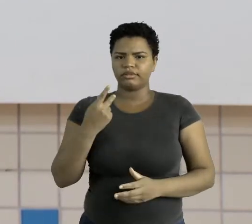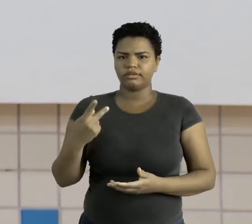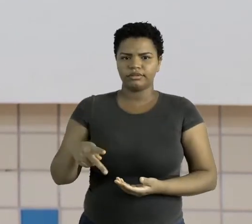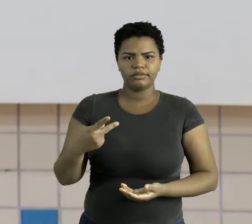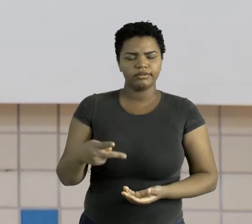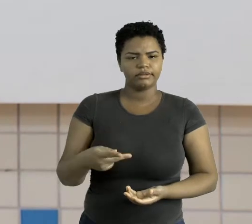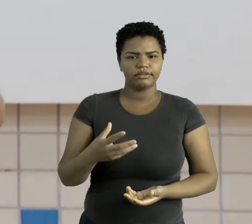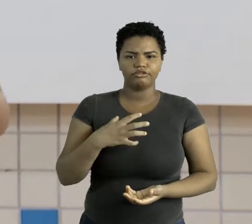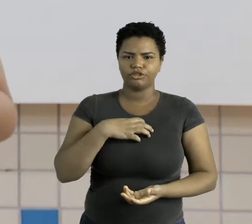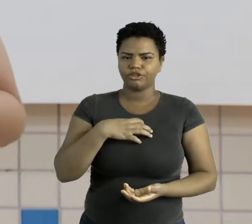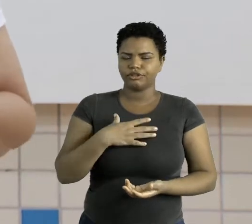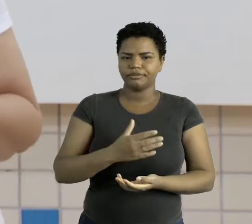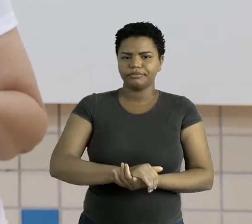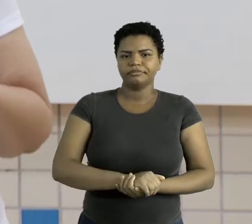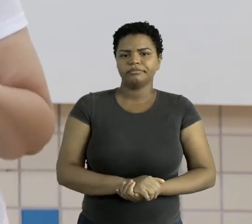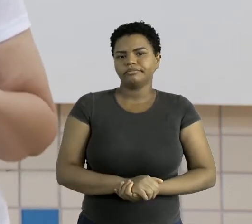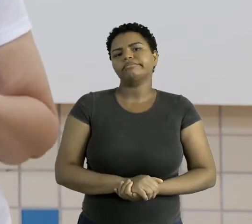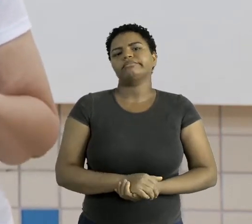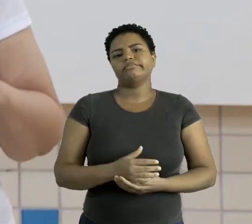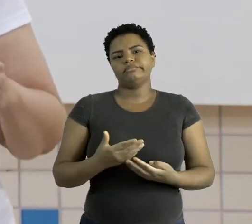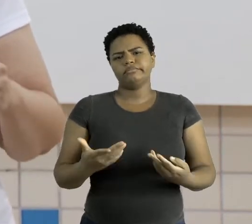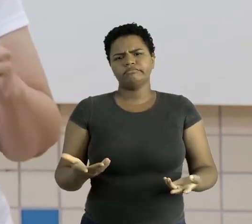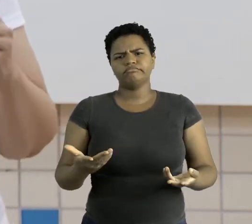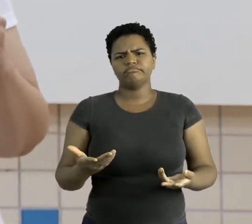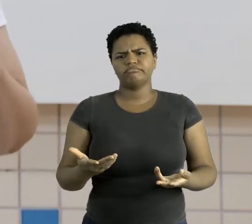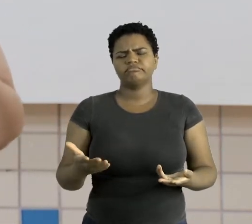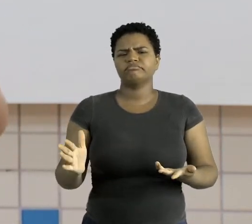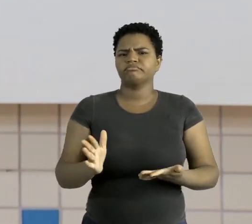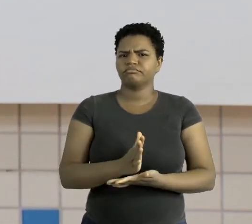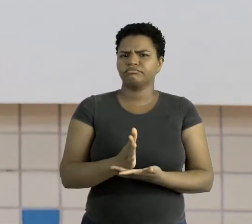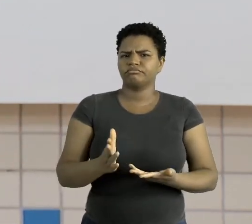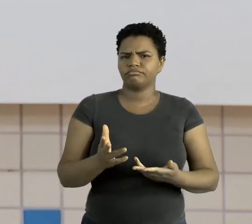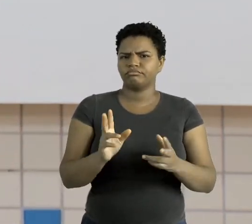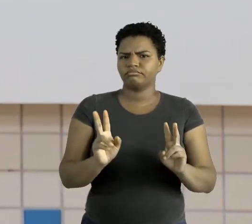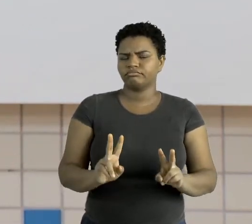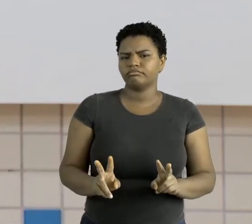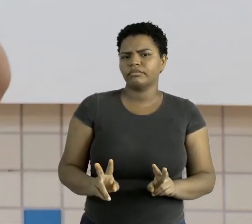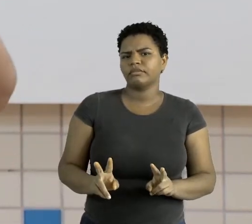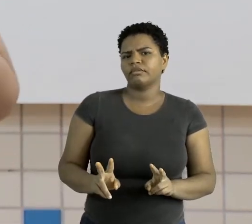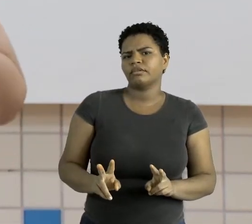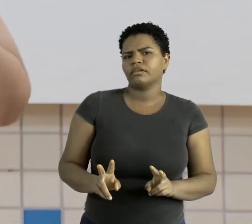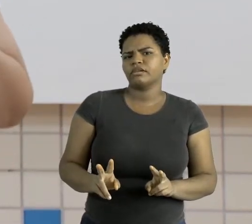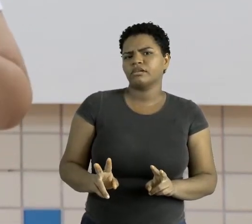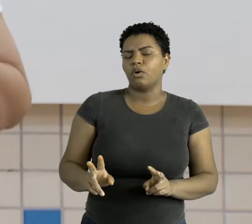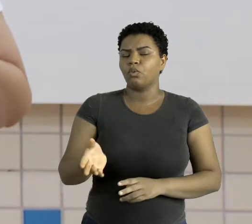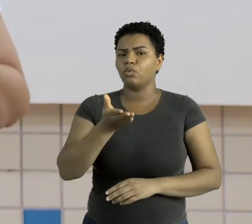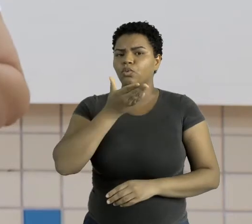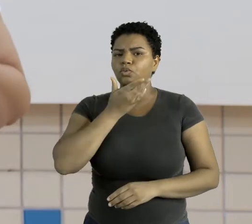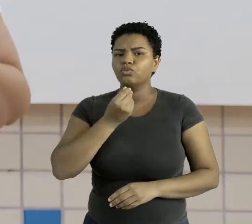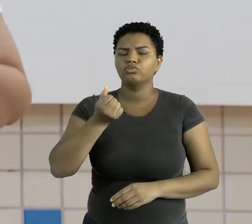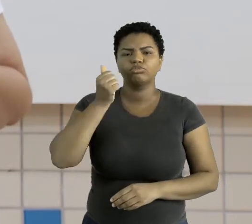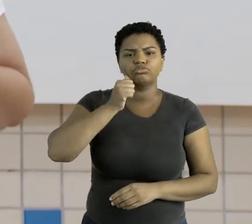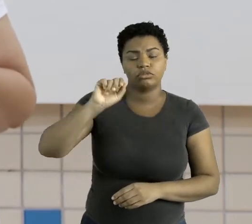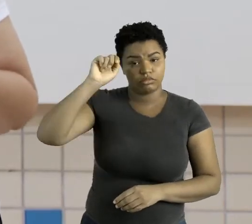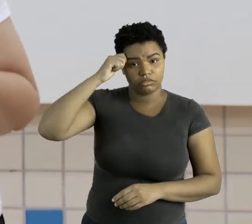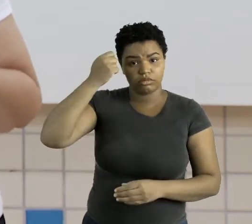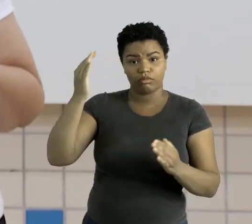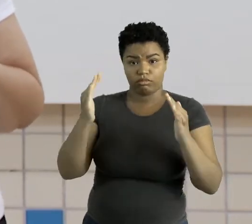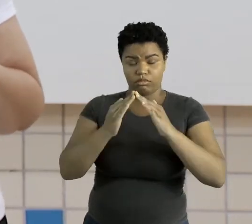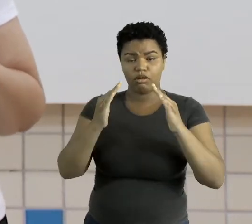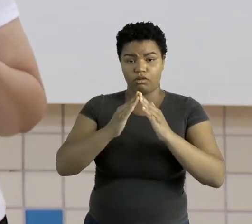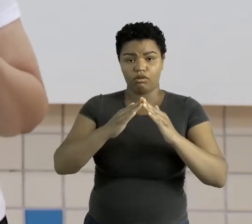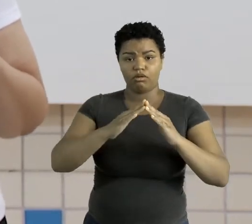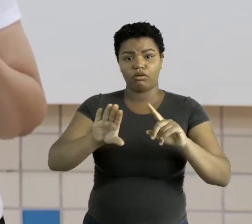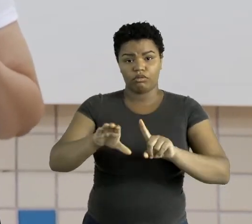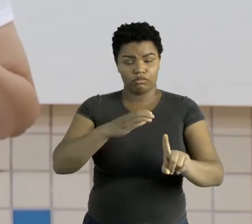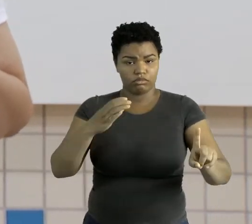eles faziam isso? Muitas vezes, alguns dos quilombolas, dos homens ou das mulheres negras que moravam lá no quilombo,